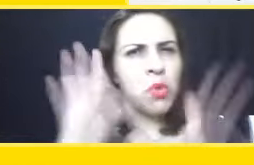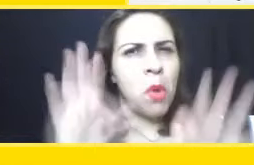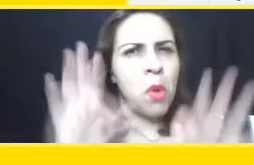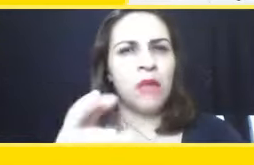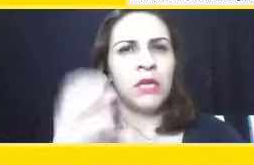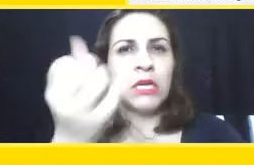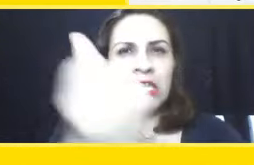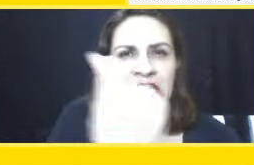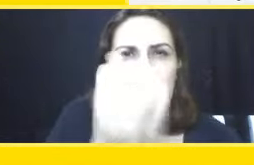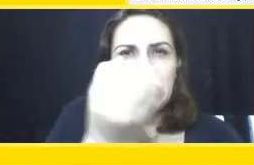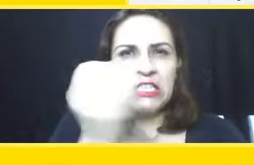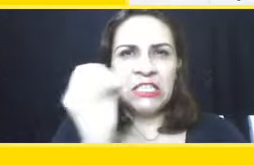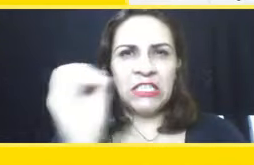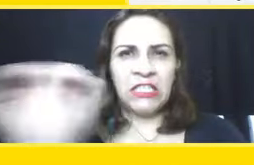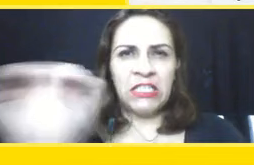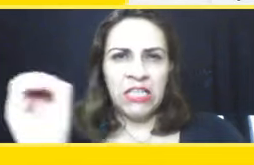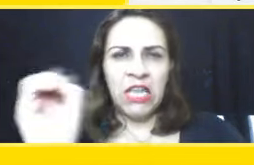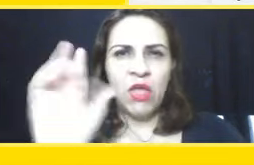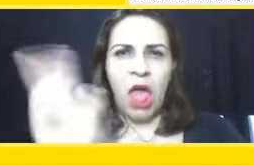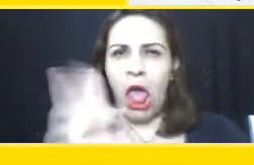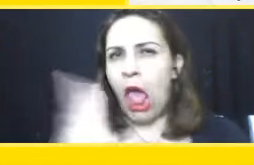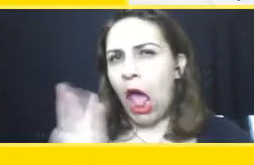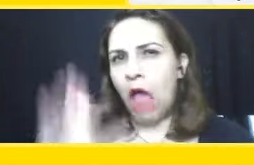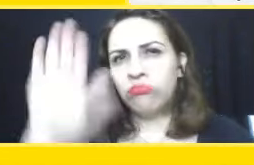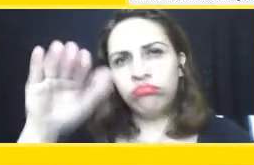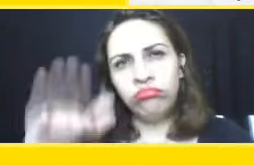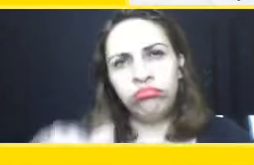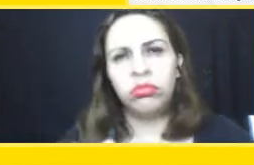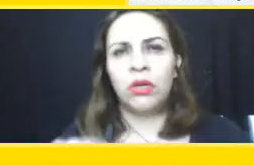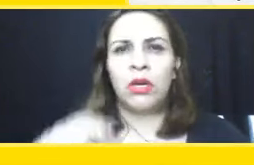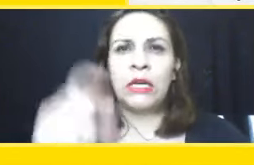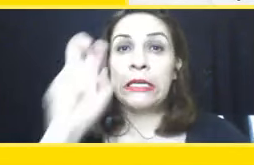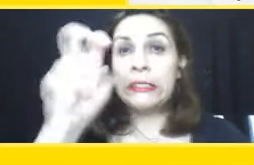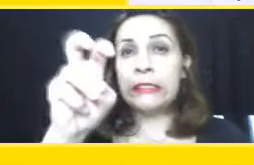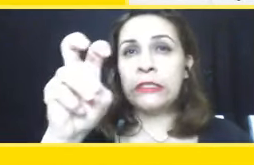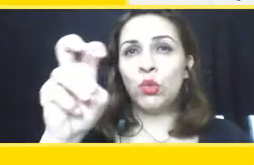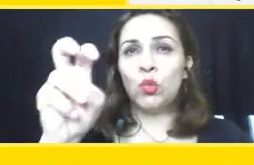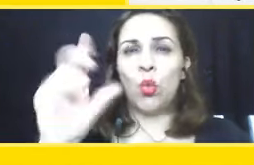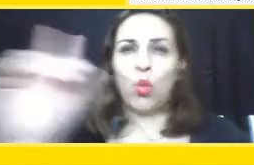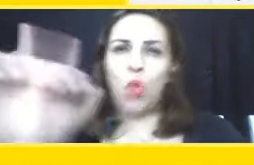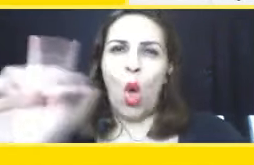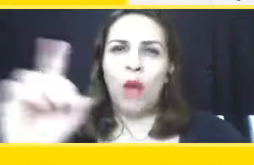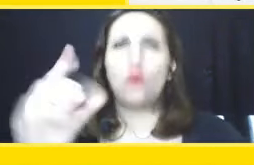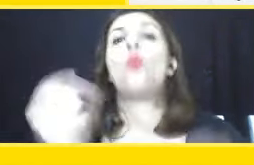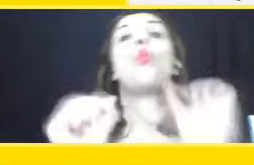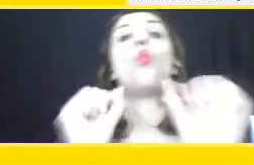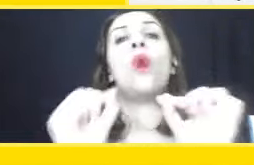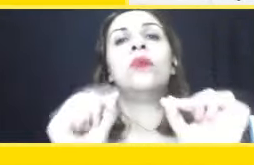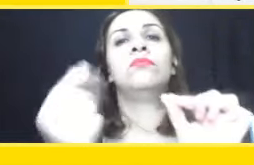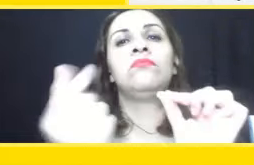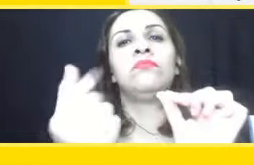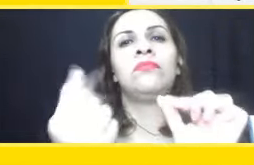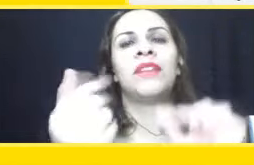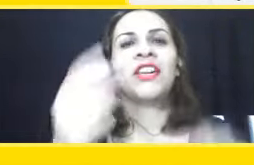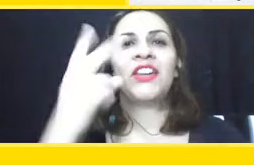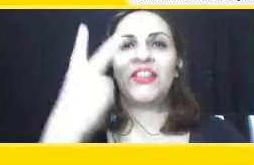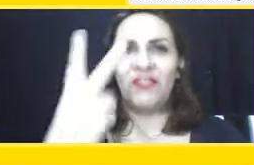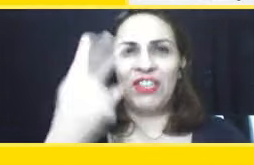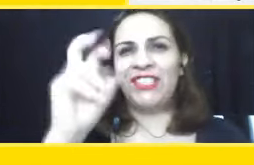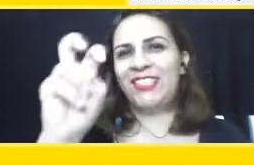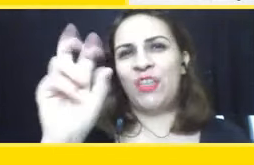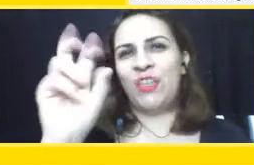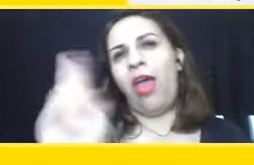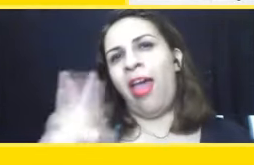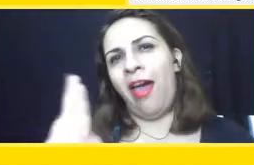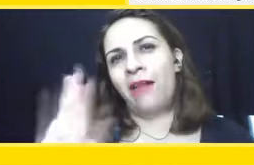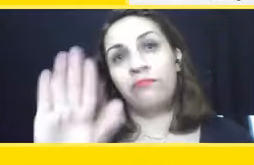agora com esse desembaraço que a Anvisa fez, cai para 5 dólares, né? Ou seja, para R$ 25. Então,